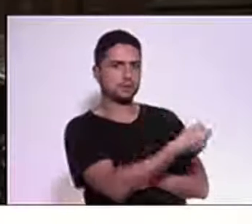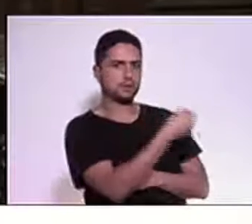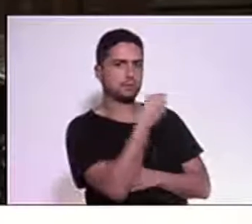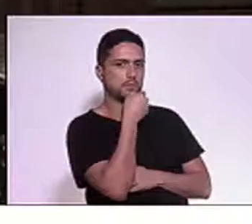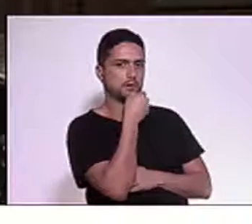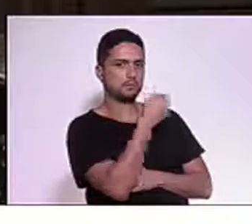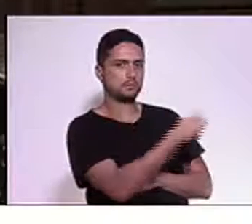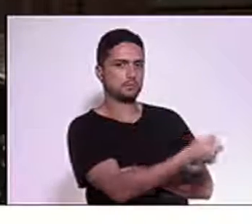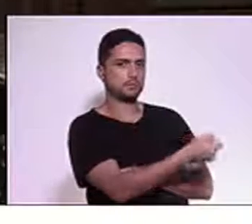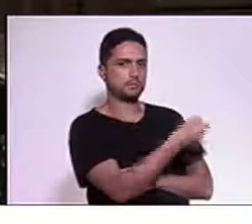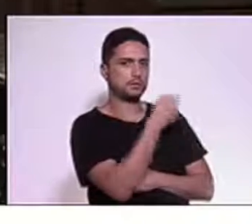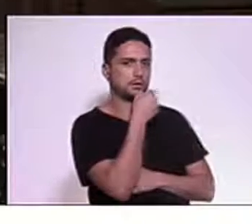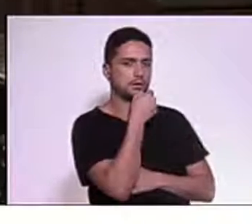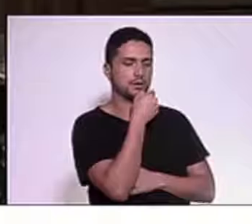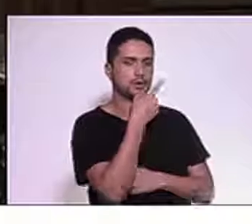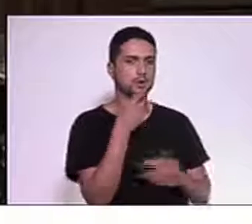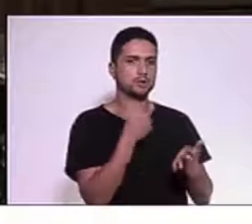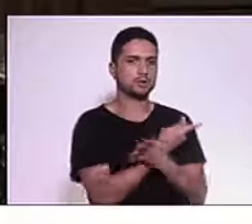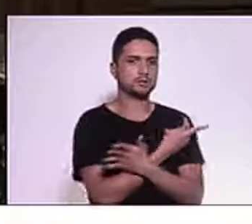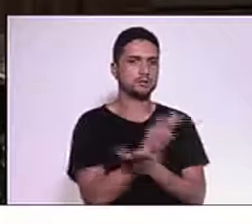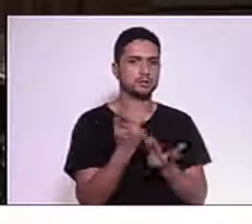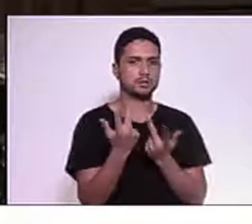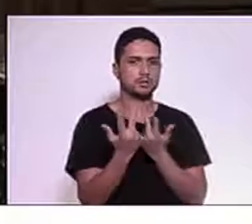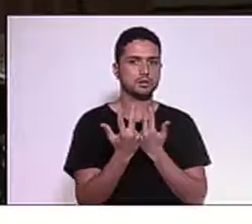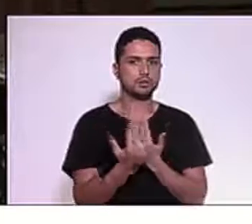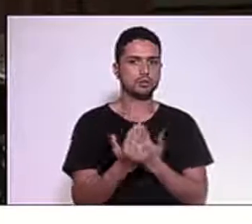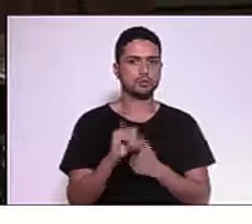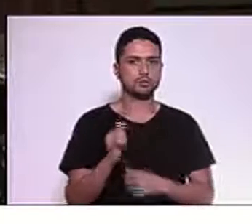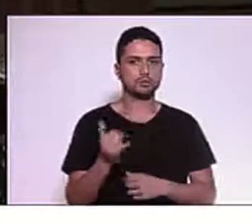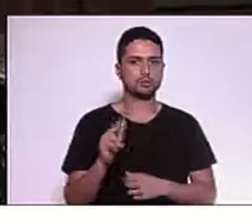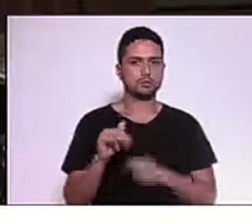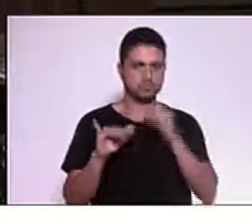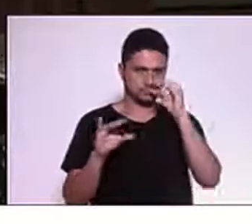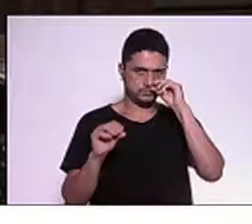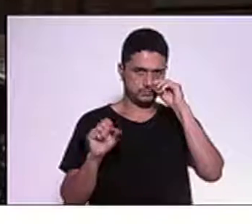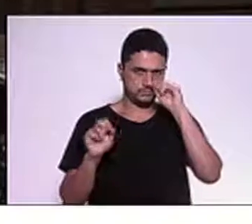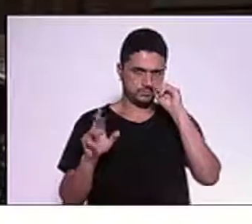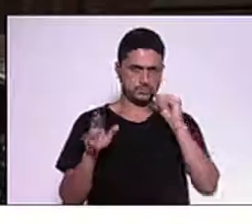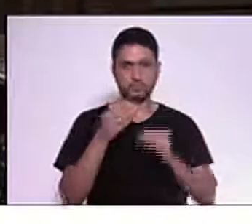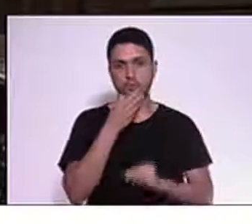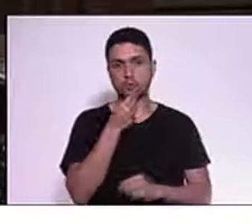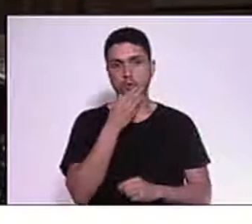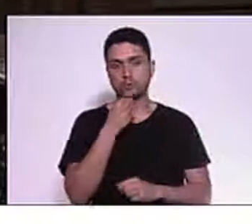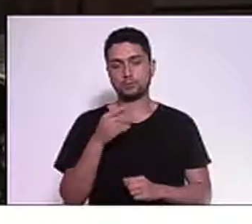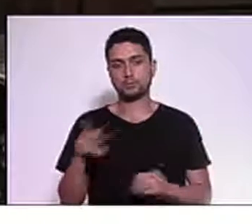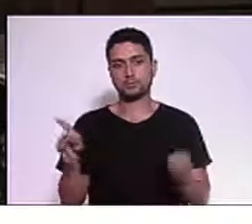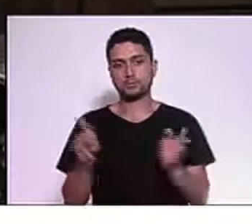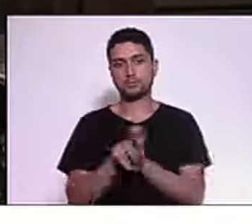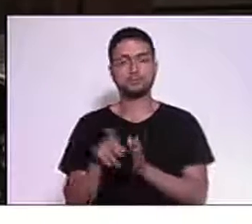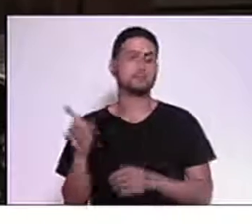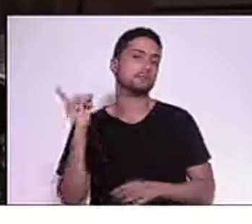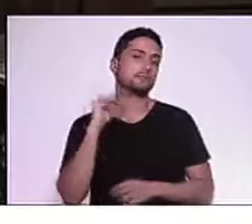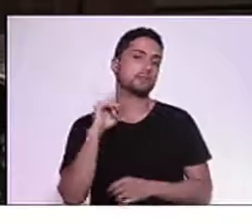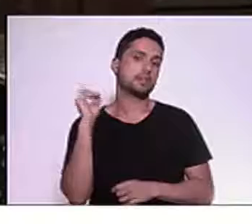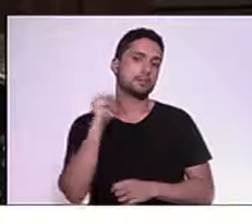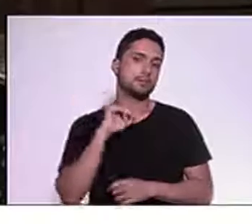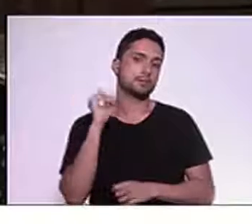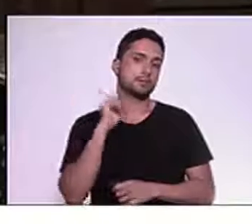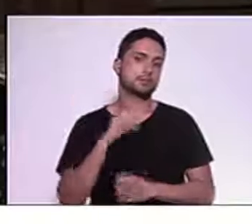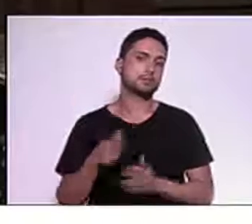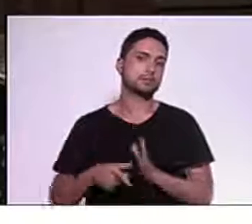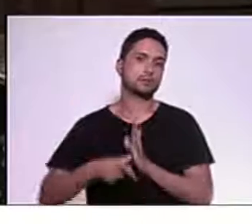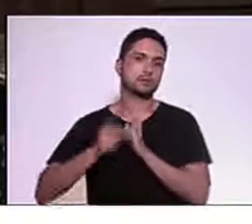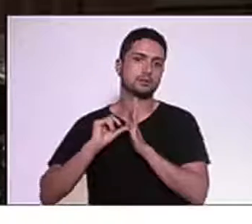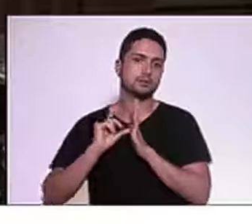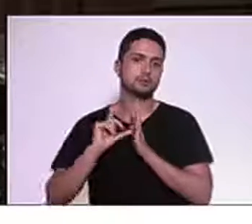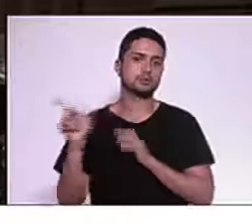entrevistavam eram, como aconteceu no caso do Júnior, um jogador do Flamengo que numa trajetória anterior